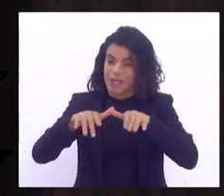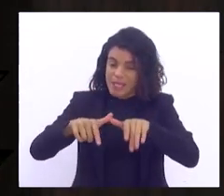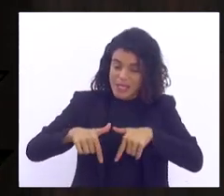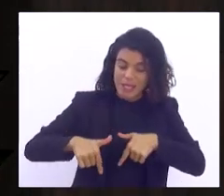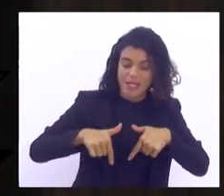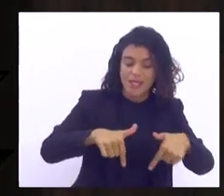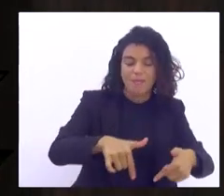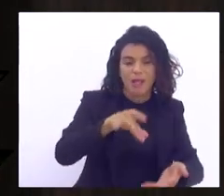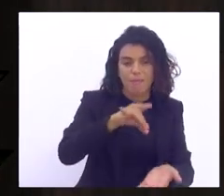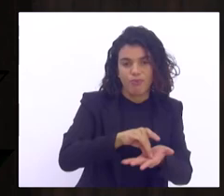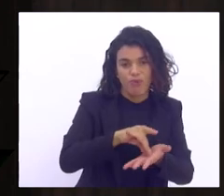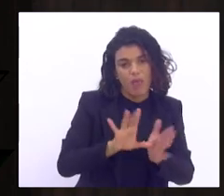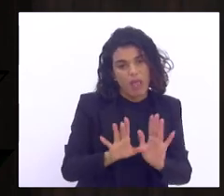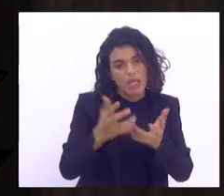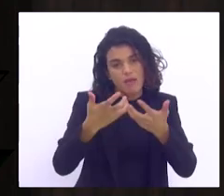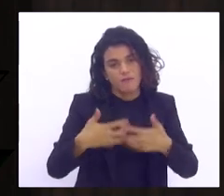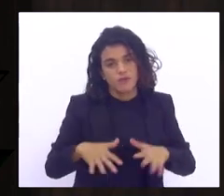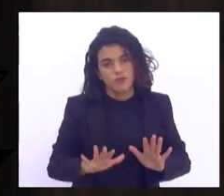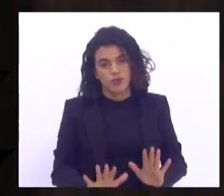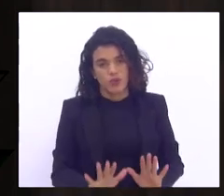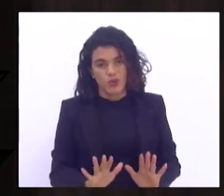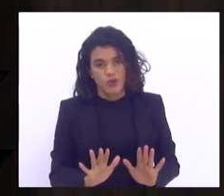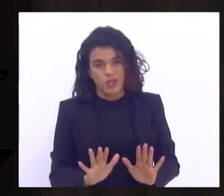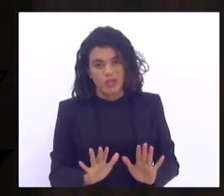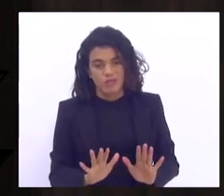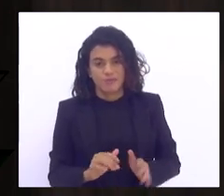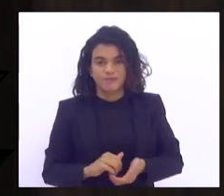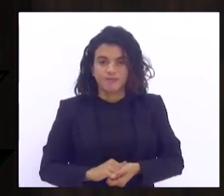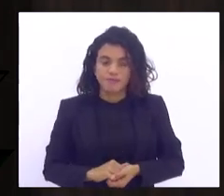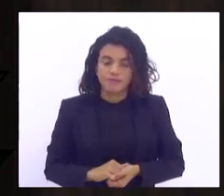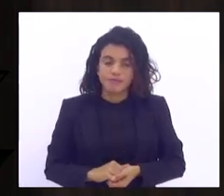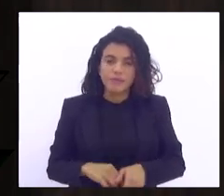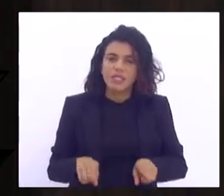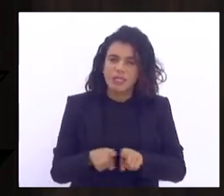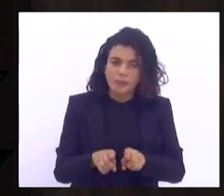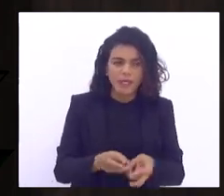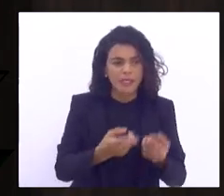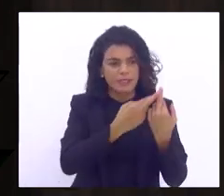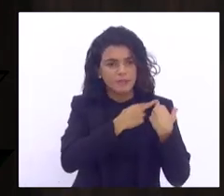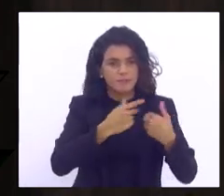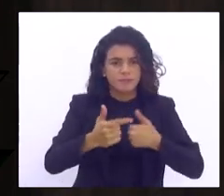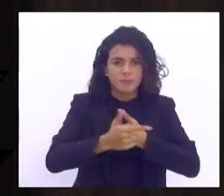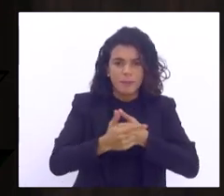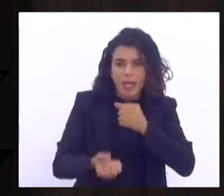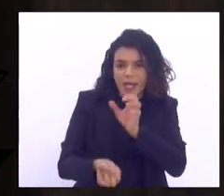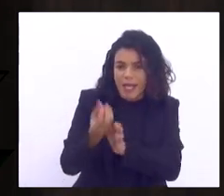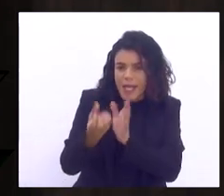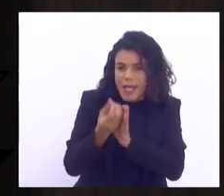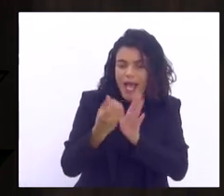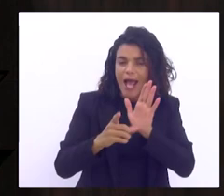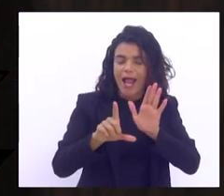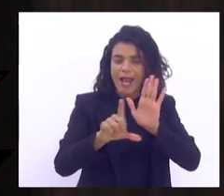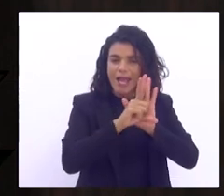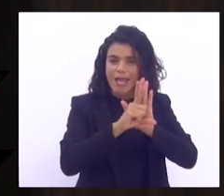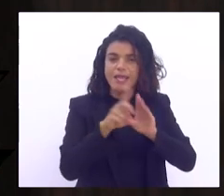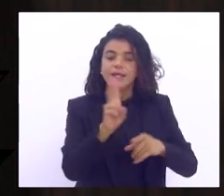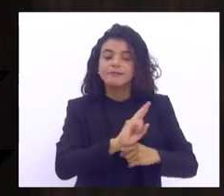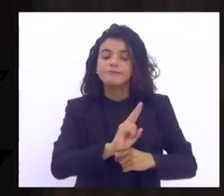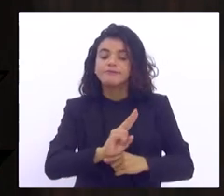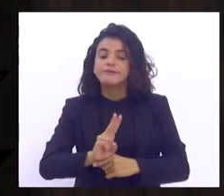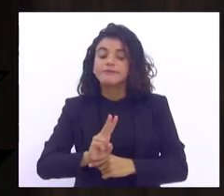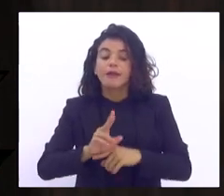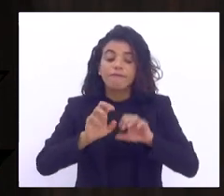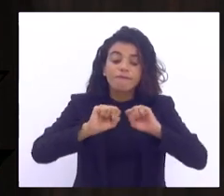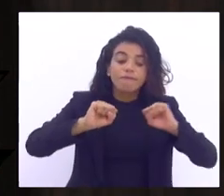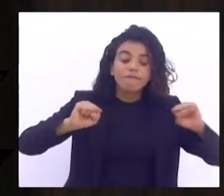caso concreto. É assim que funciona, dentro da tripartição dos poderes. E cabe ao parlamento elaborar leis e fiscalizar o executivo. É